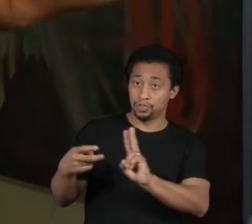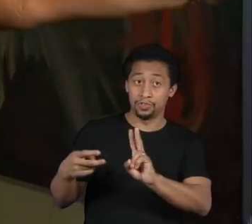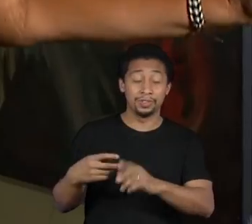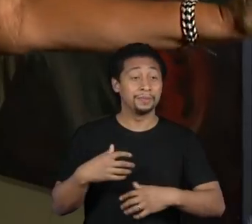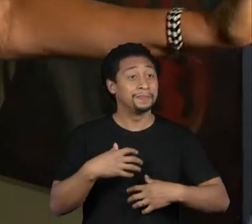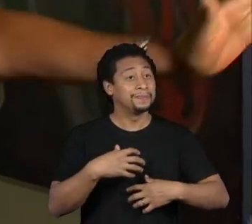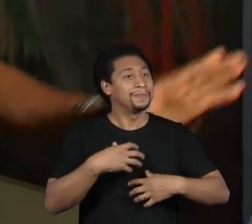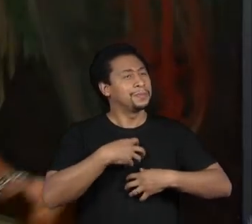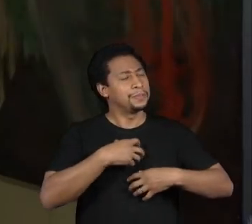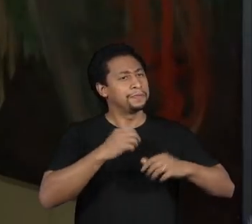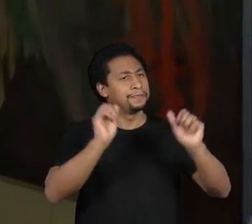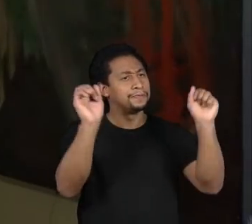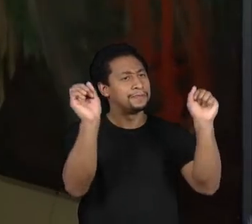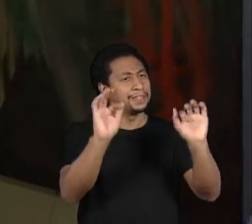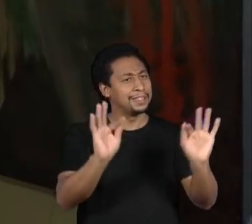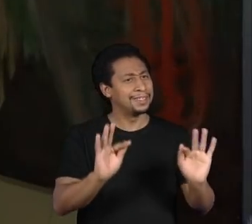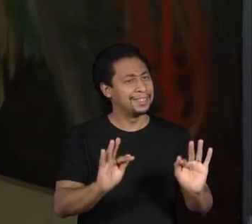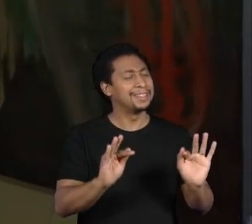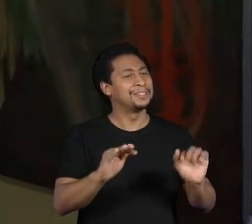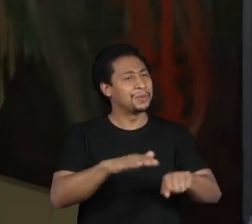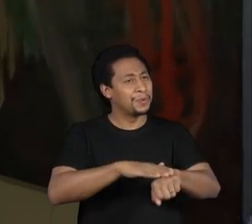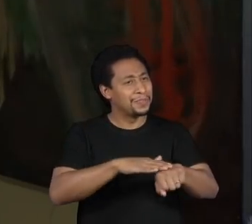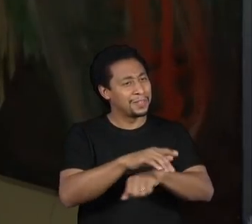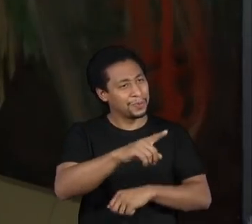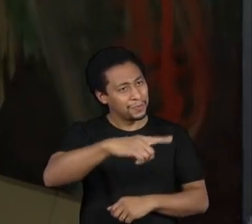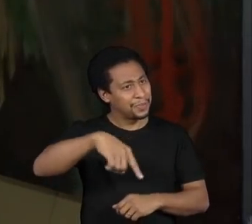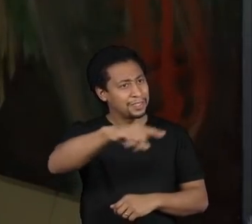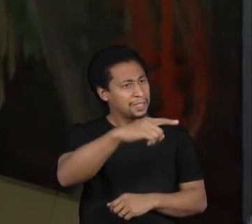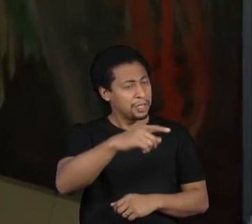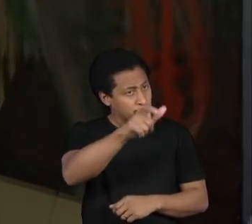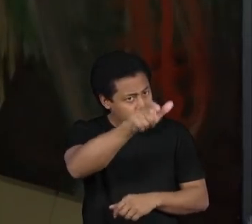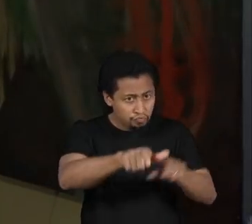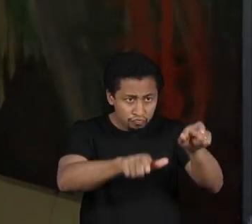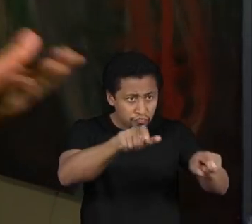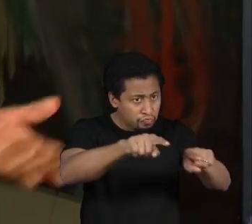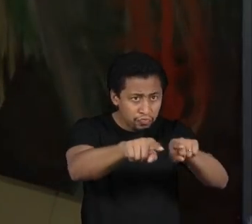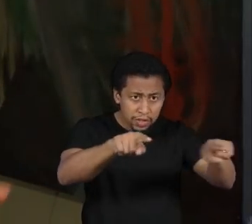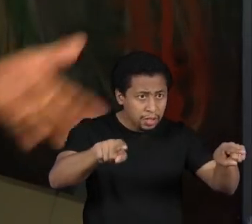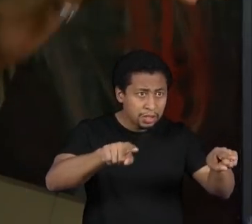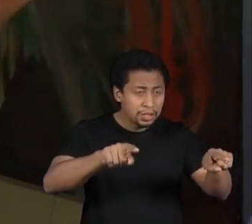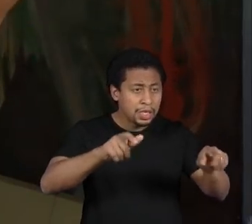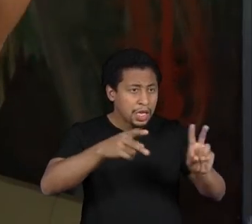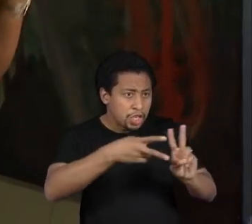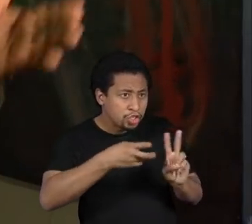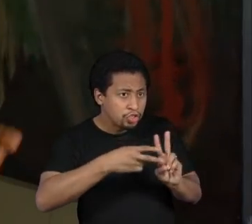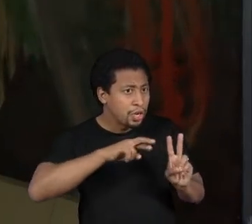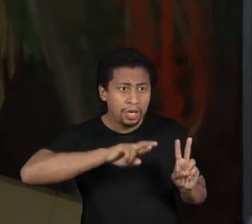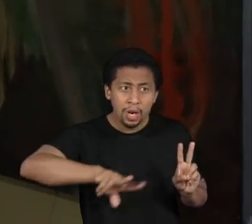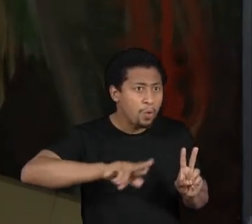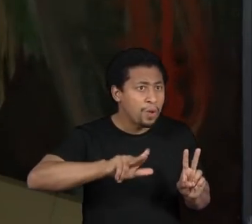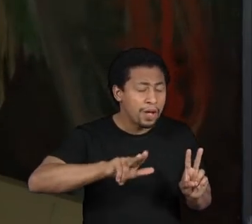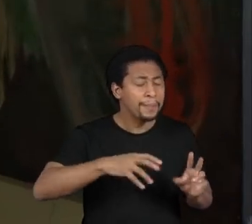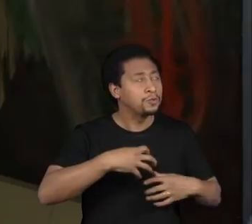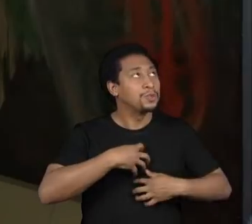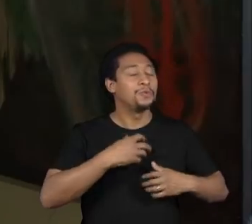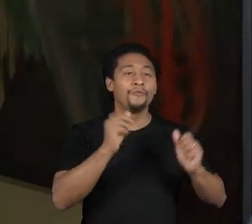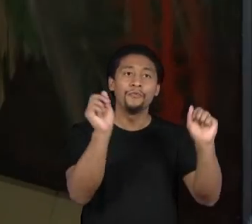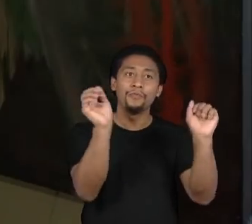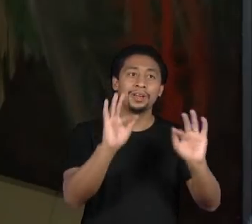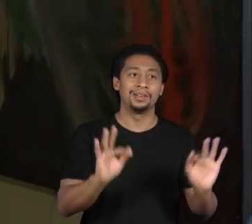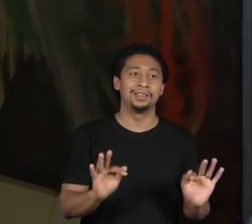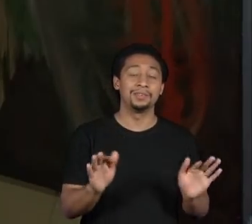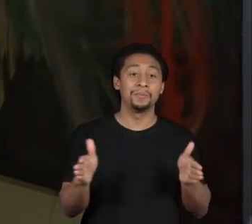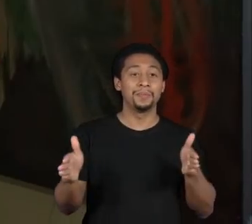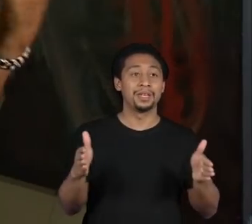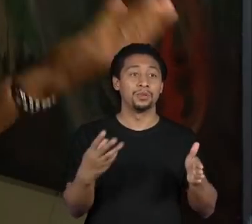Estou feliz de falar com não indígenas neste momento importante de 30 anos da demarcação, porque estão estragando a